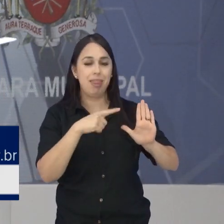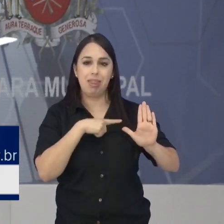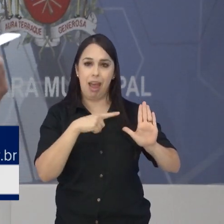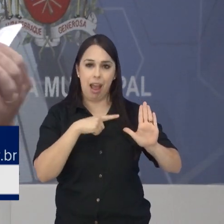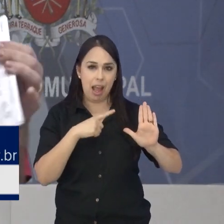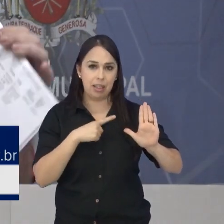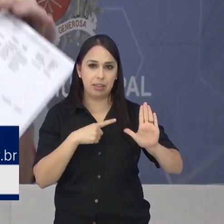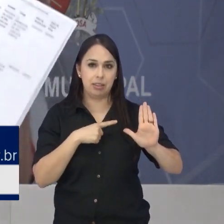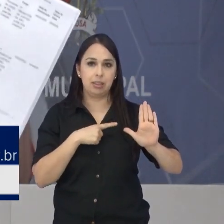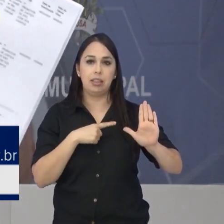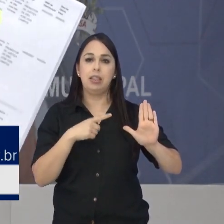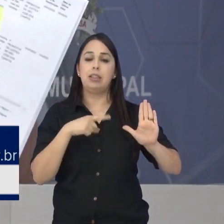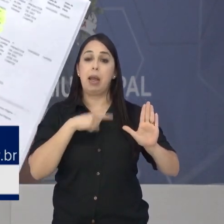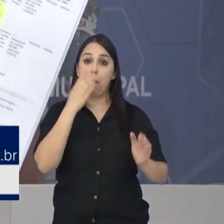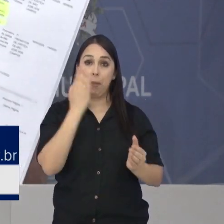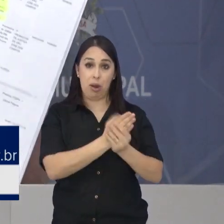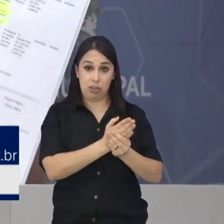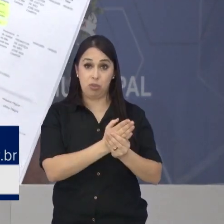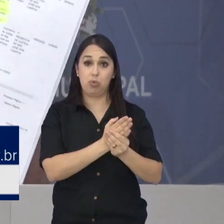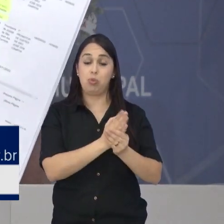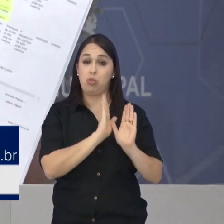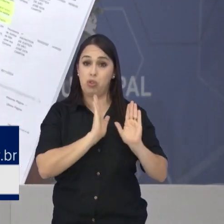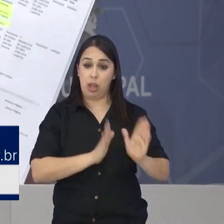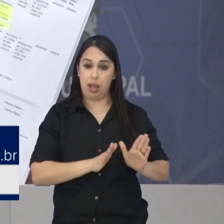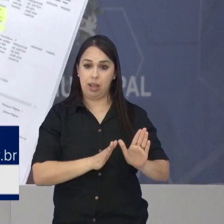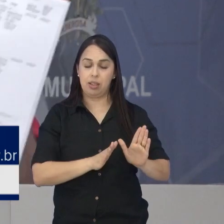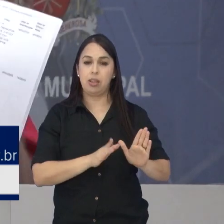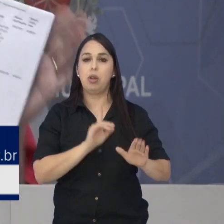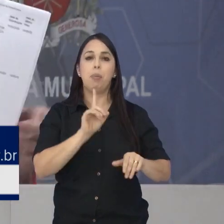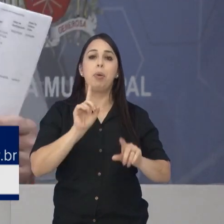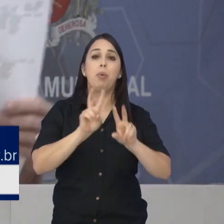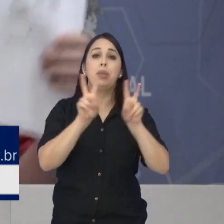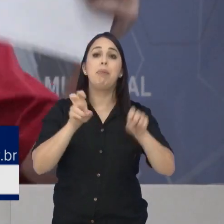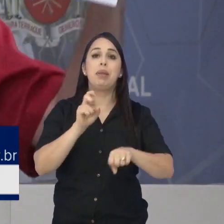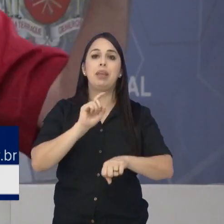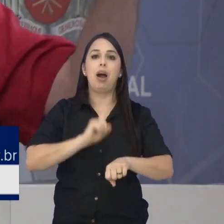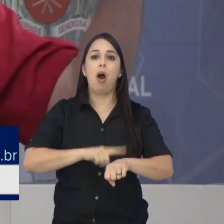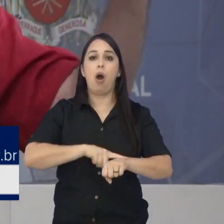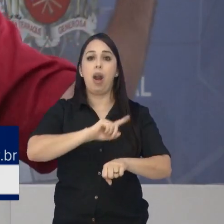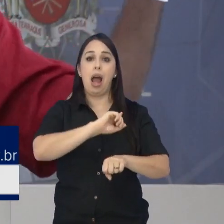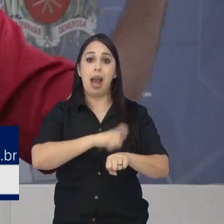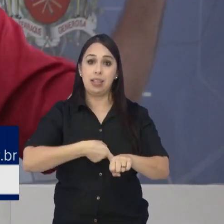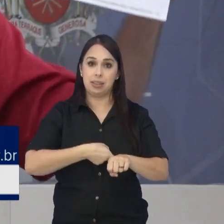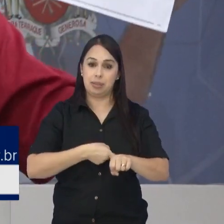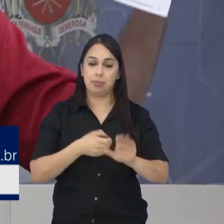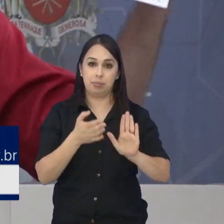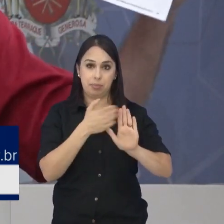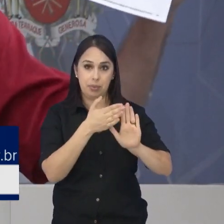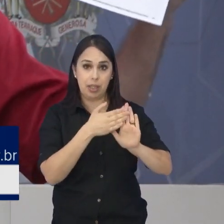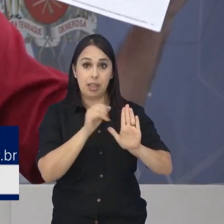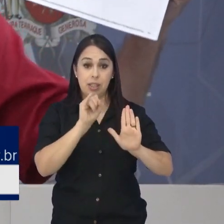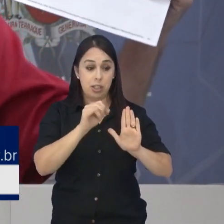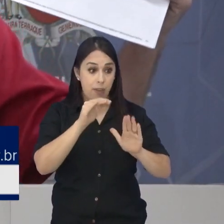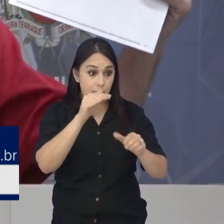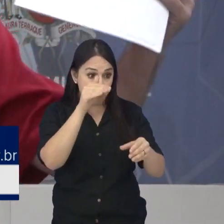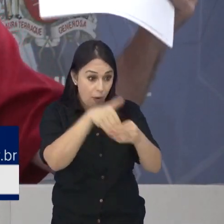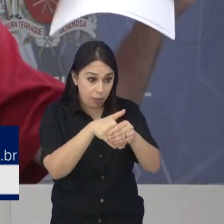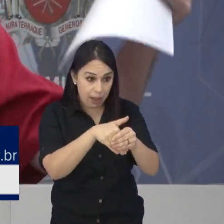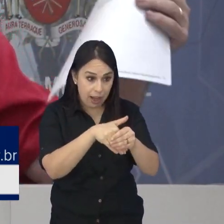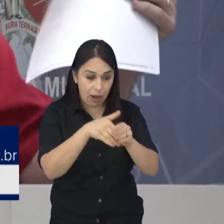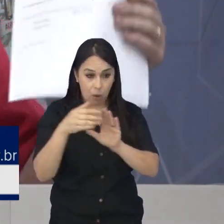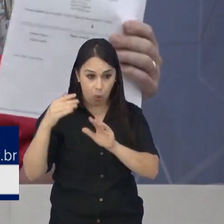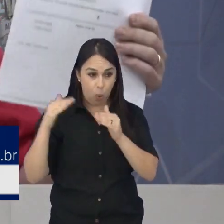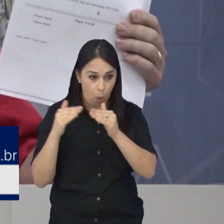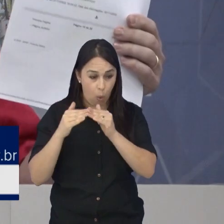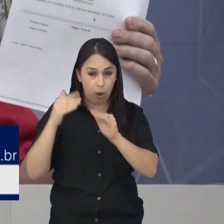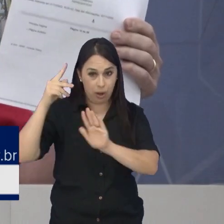um inquérito civil aberto sobre o problema das horas extras. Então está aqui, eu acho que quem votar nesse projeto